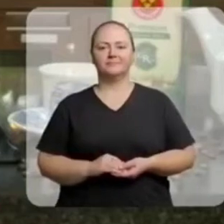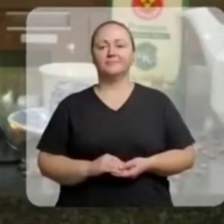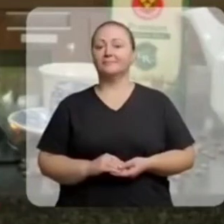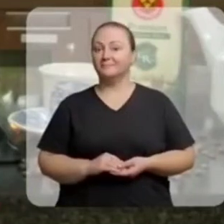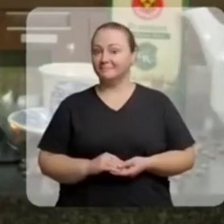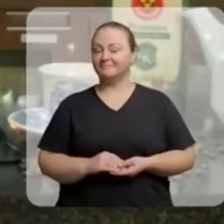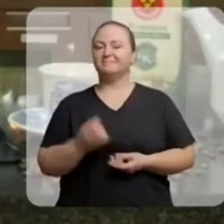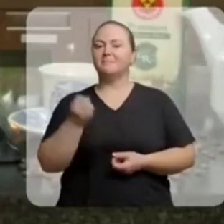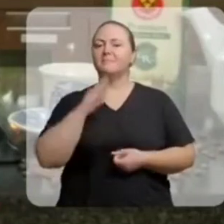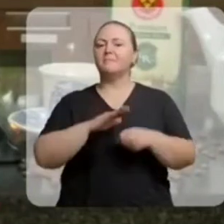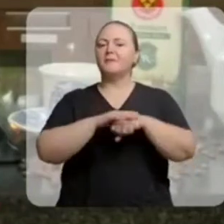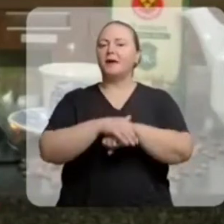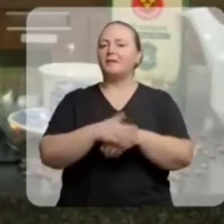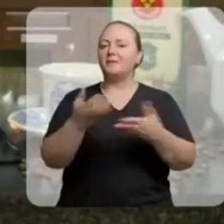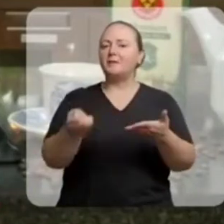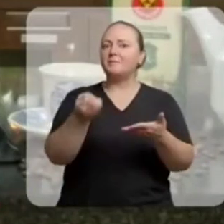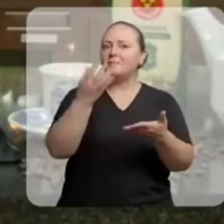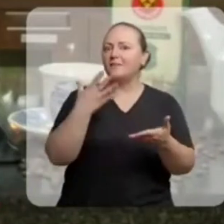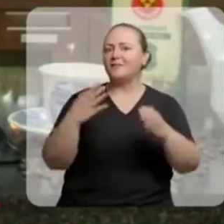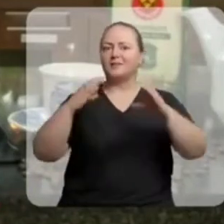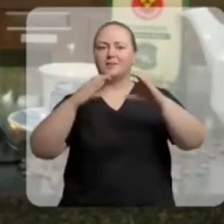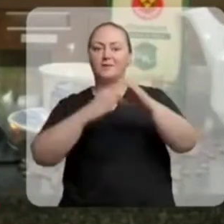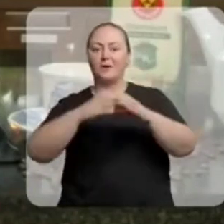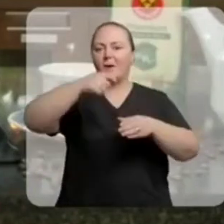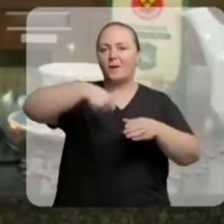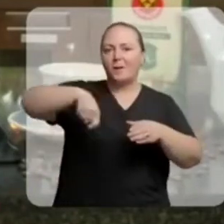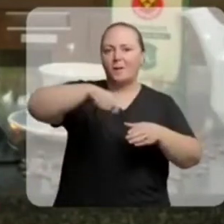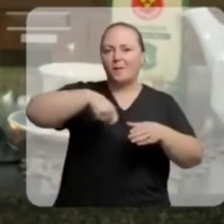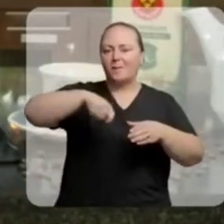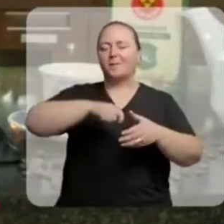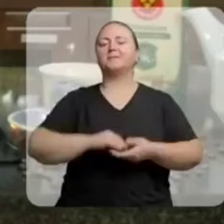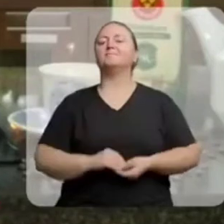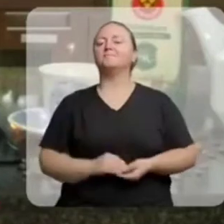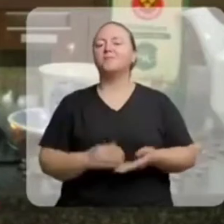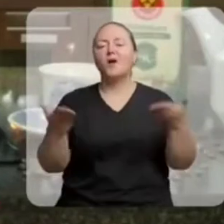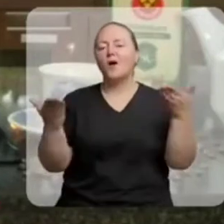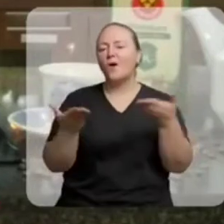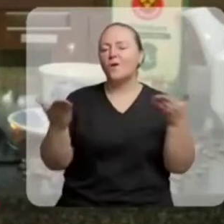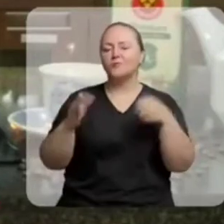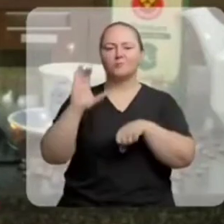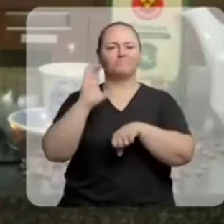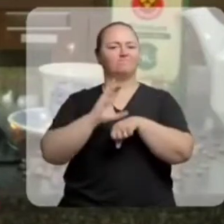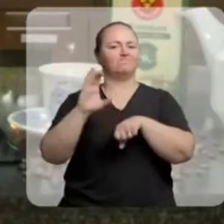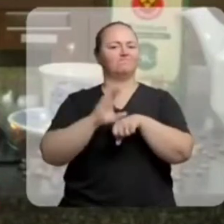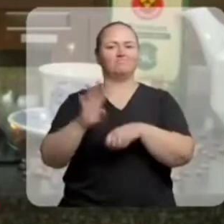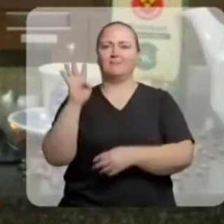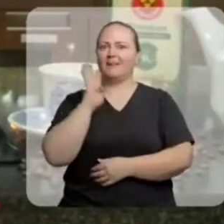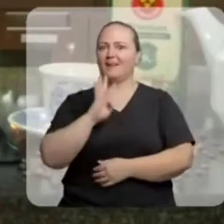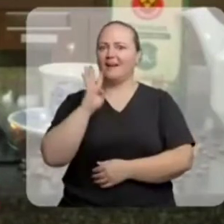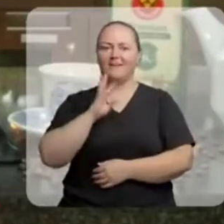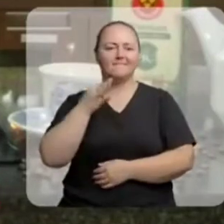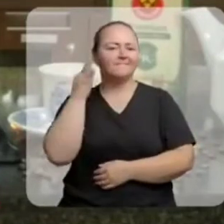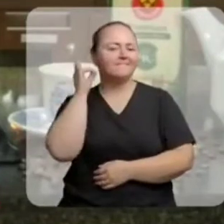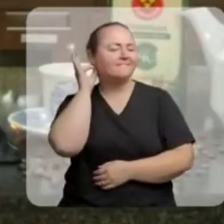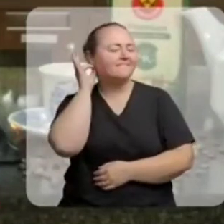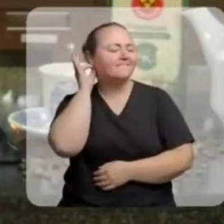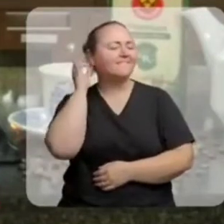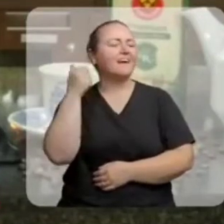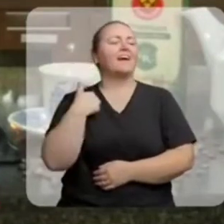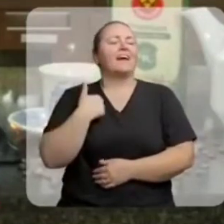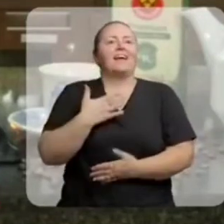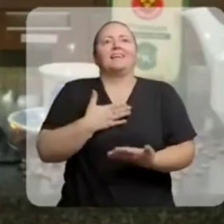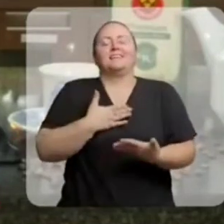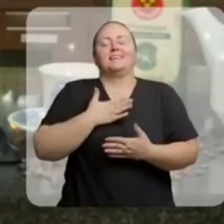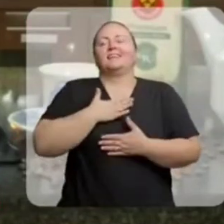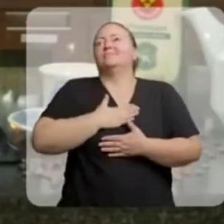Boa noite, bem-vindos a mais um Copa Pratique. E hoje, um curso bem legal, bem bacana, sobre algo que eu